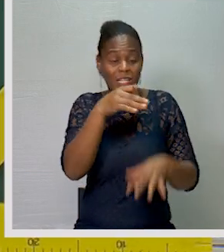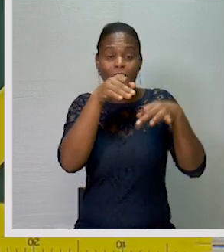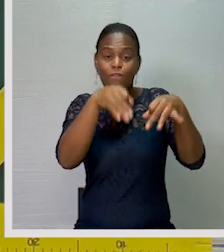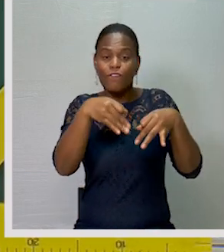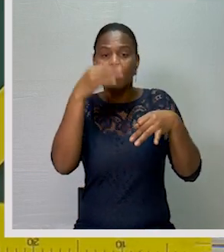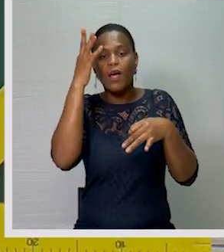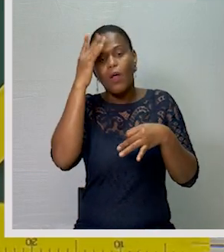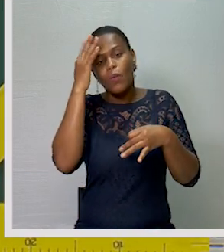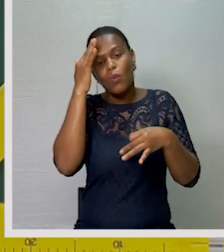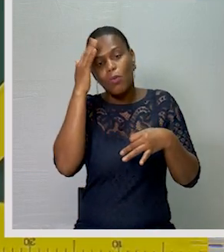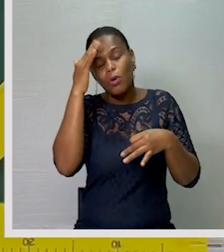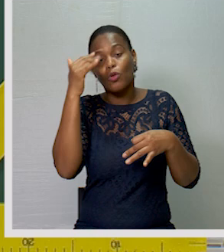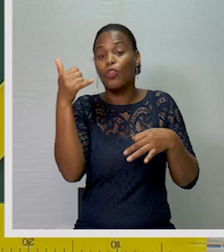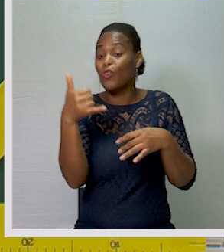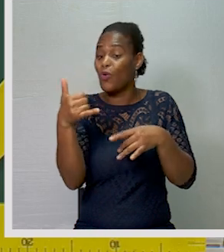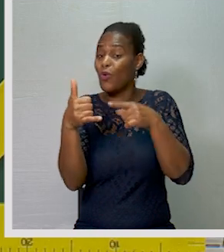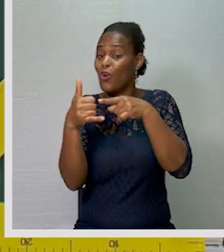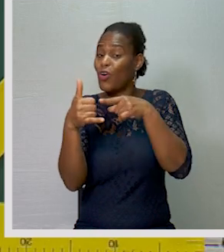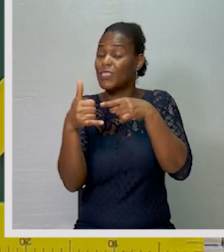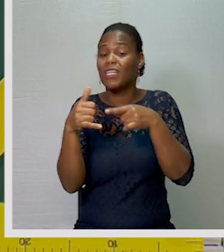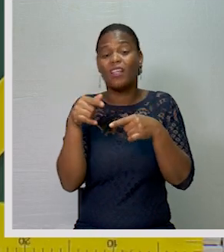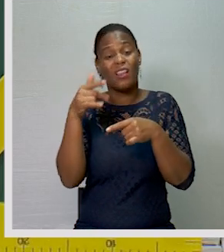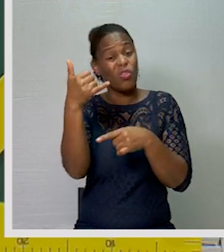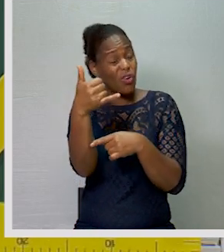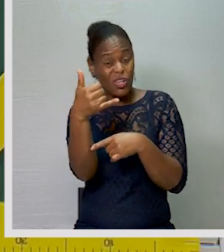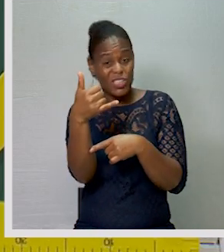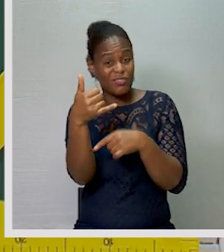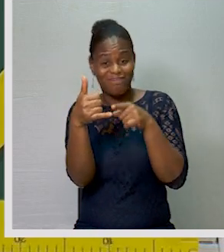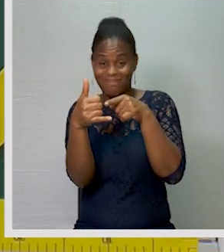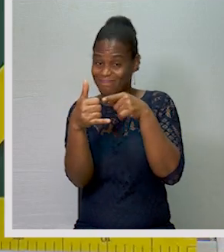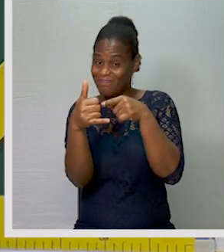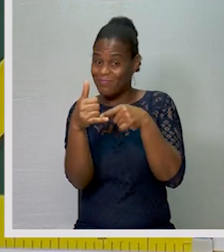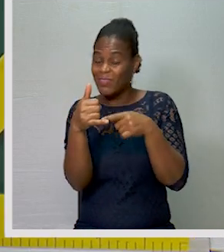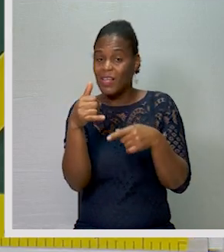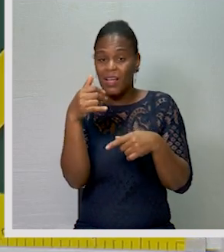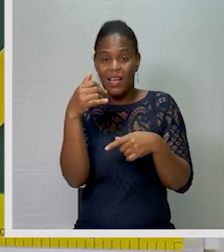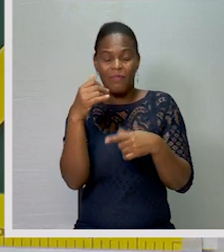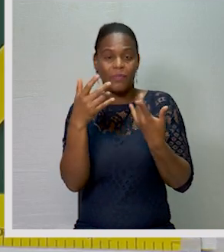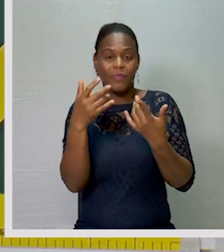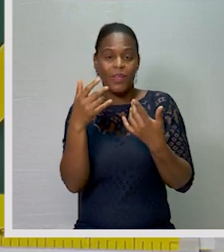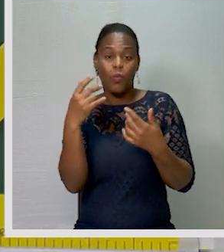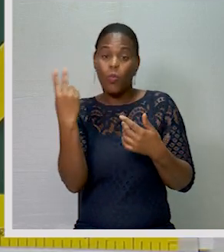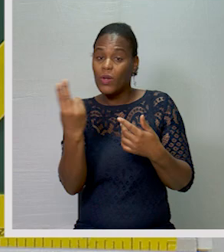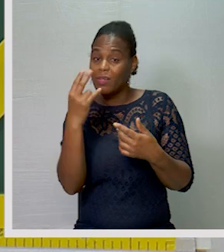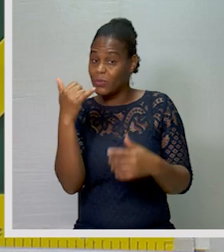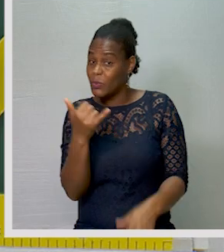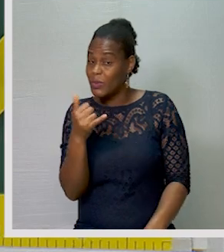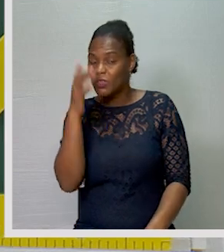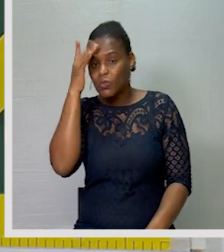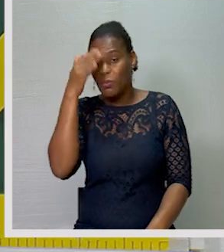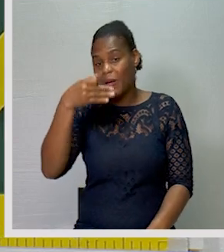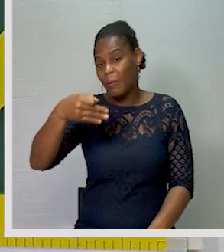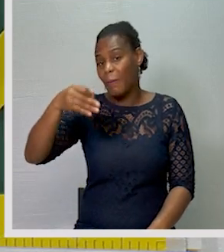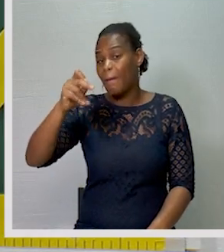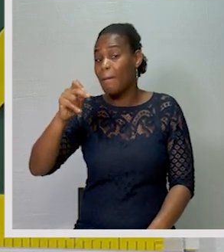termina aqui por 2 e o 2 aqui, na ordem das unidades, este